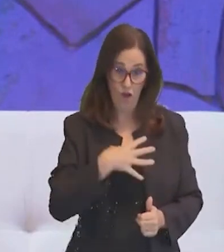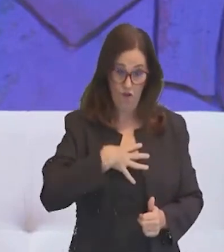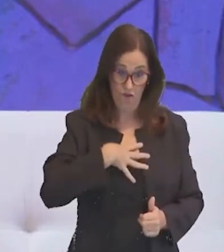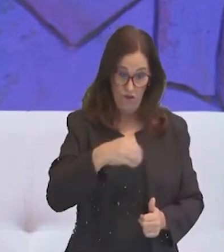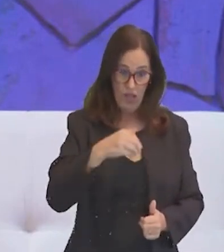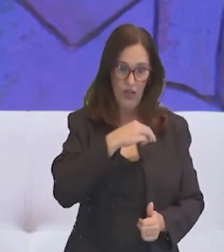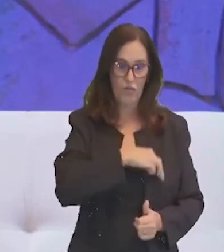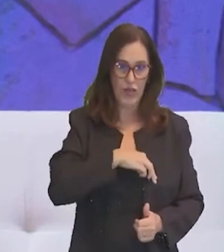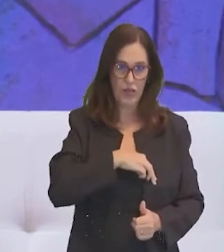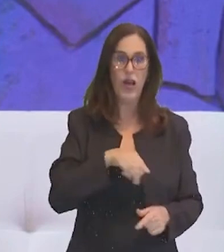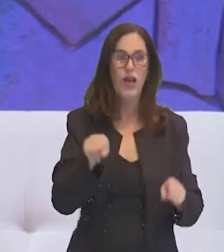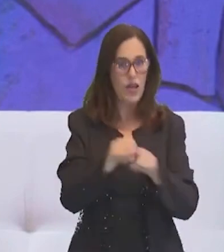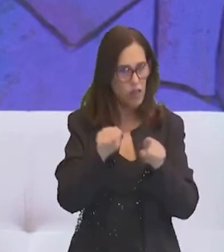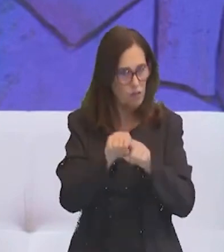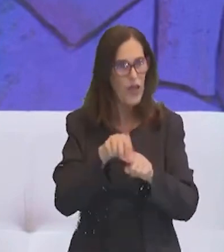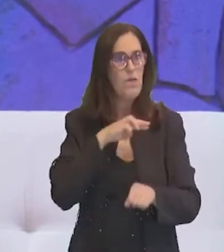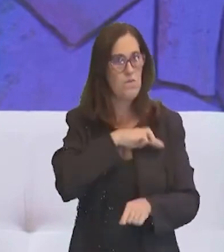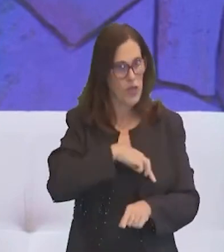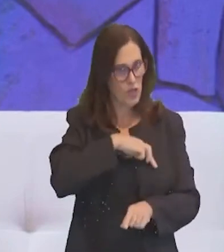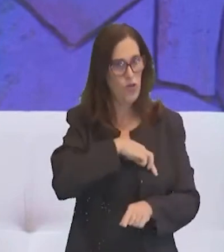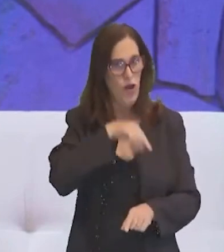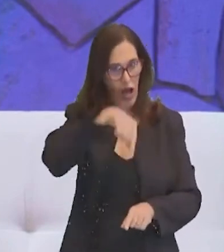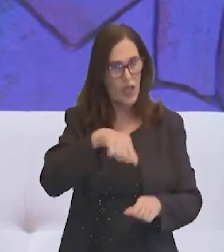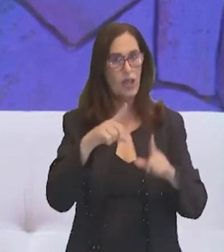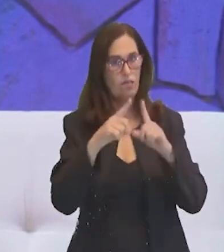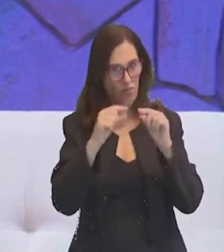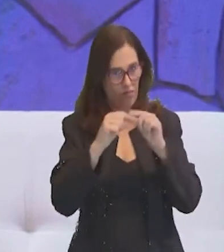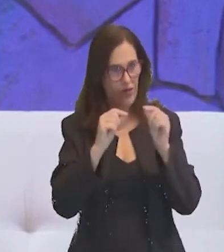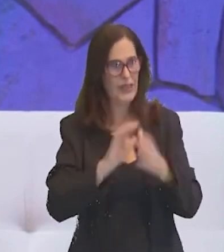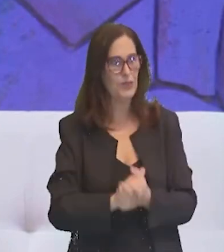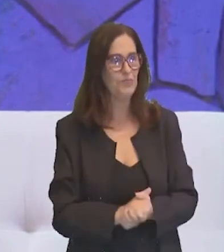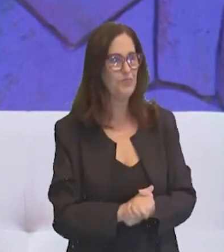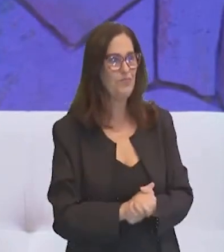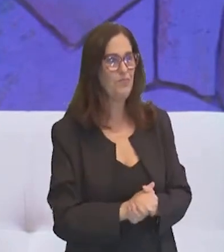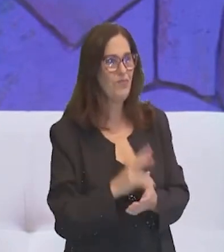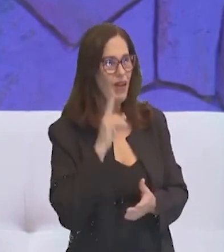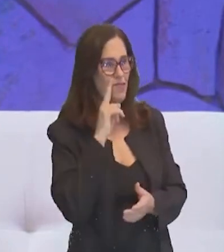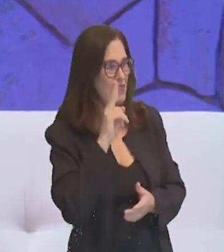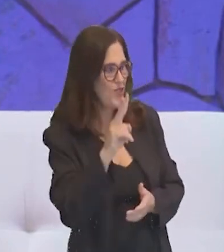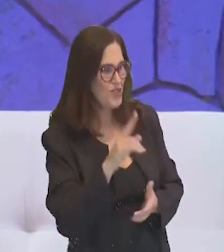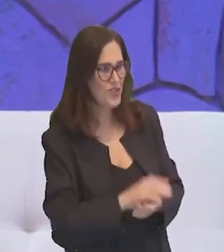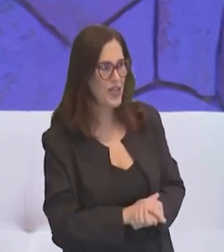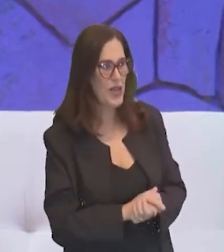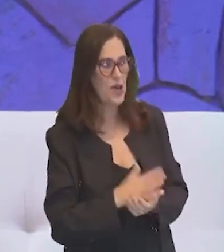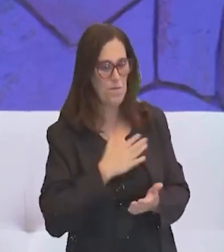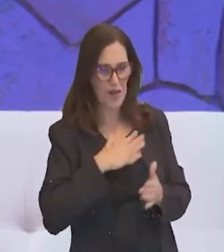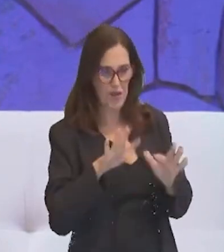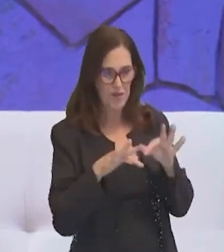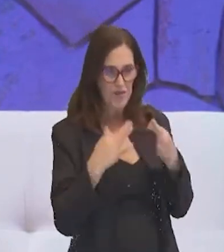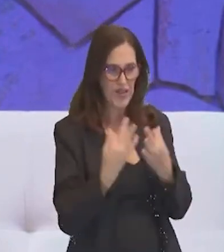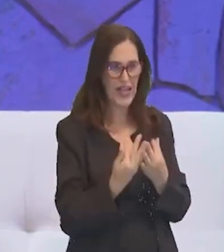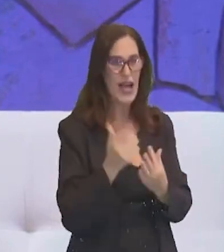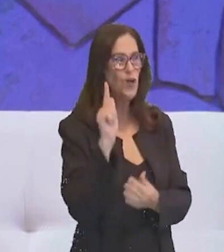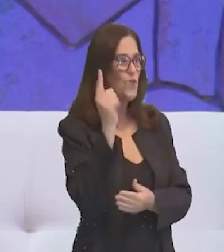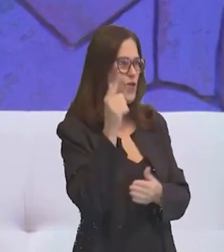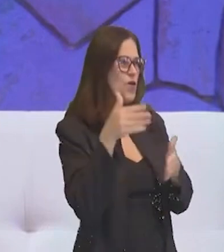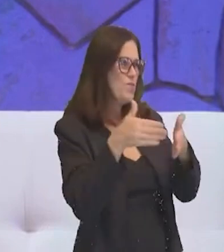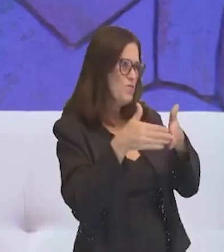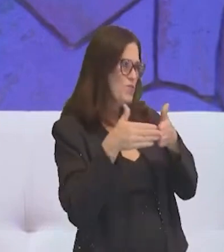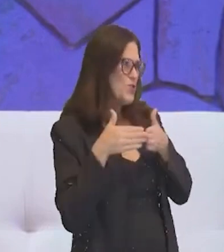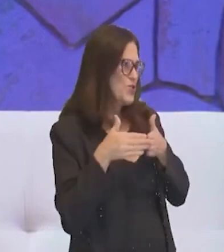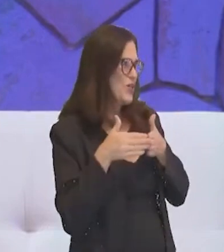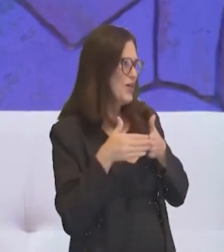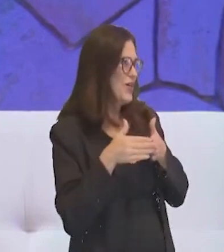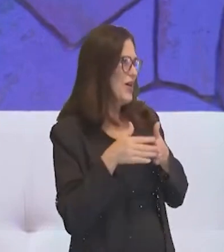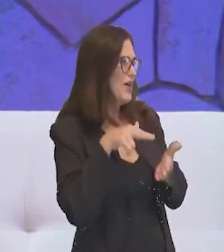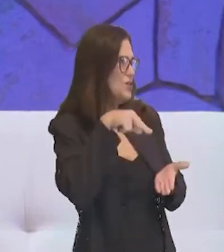enquanto missionário no campo do Distrito Federal. Aqui na frente eu tenho a minha família de Goiânia. Vou pedir para que os meus